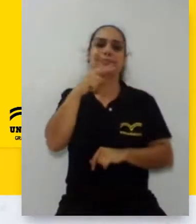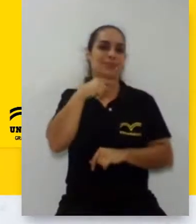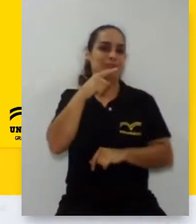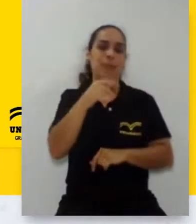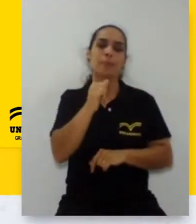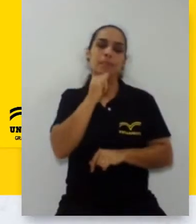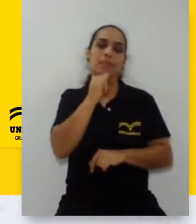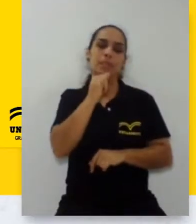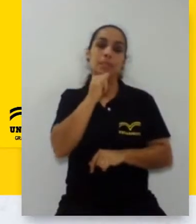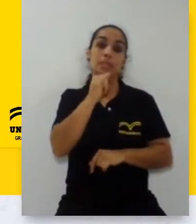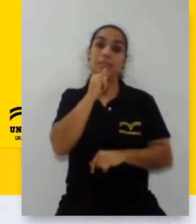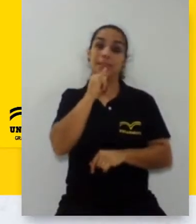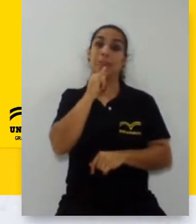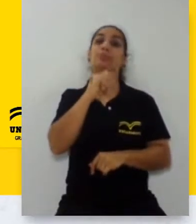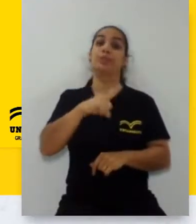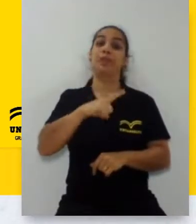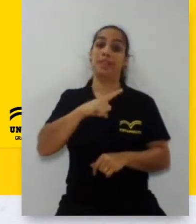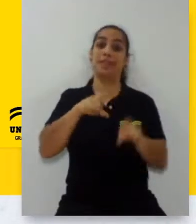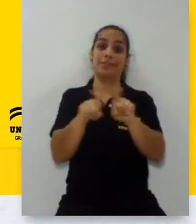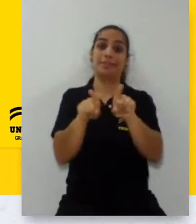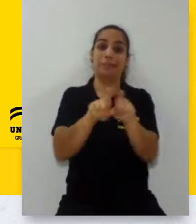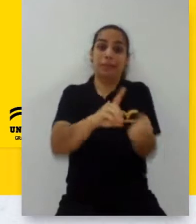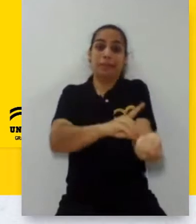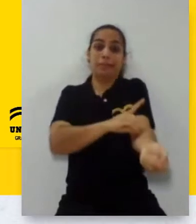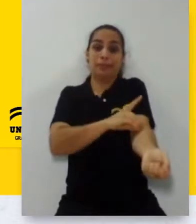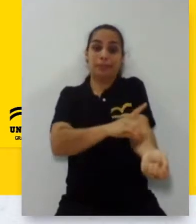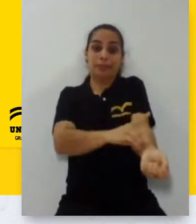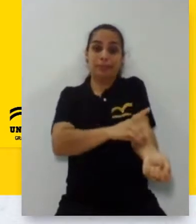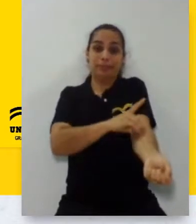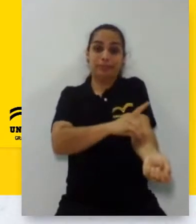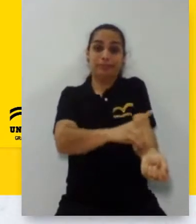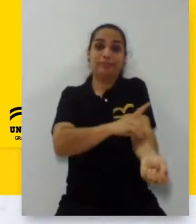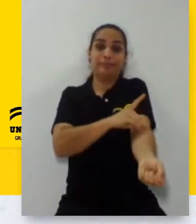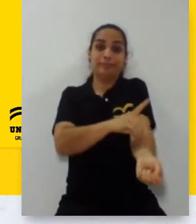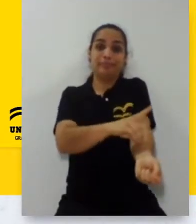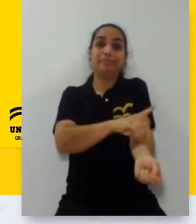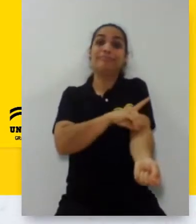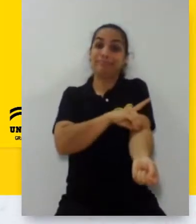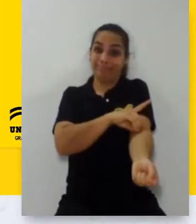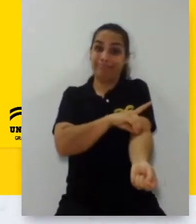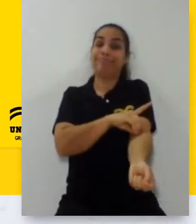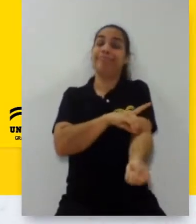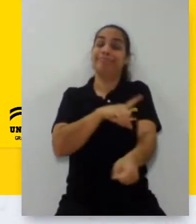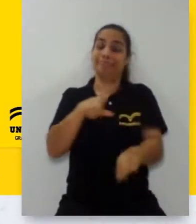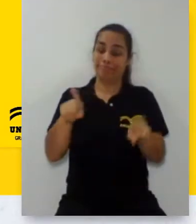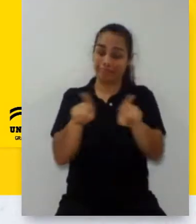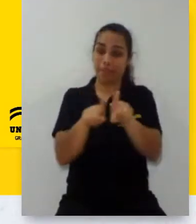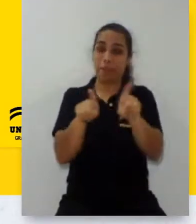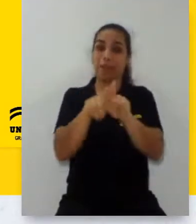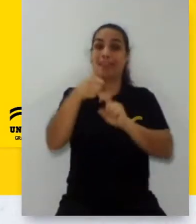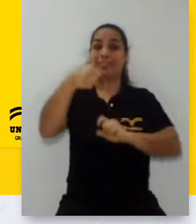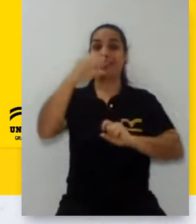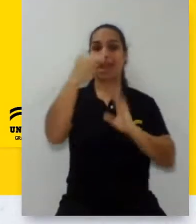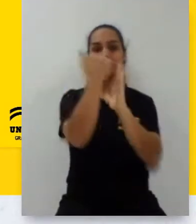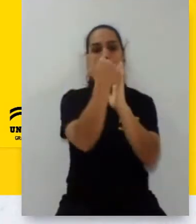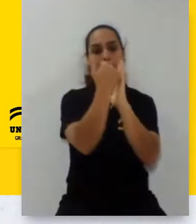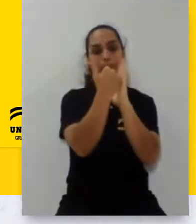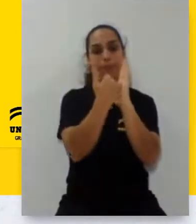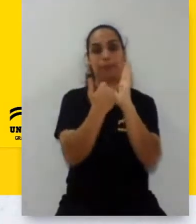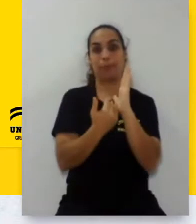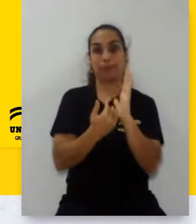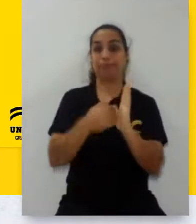top 10 das principais causas de morte do mundo. Nós temos essa estatística aqui da World